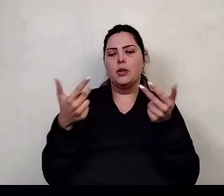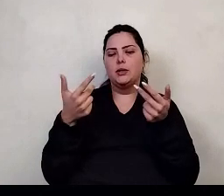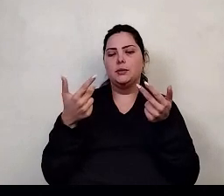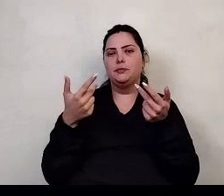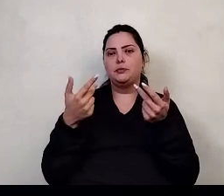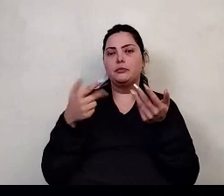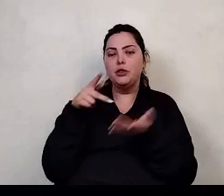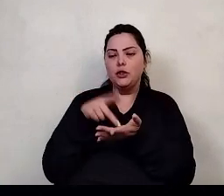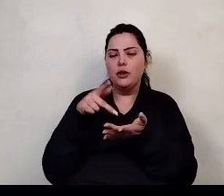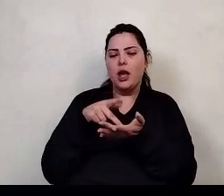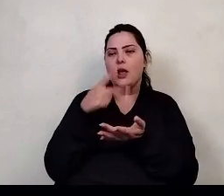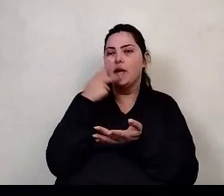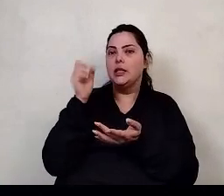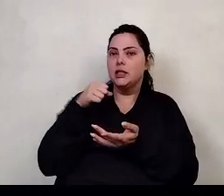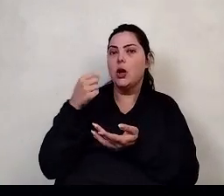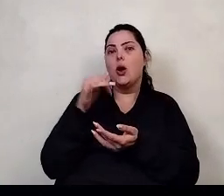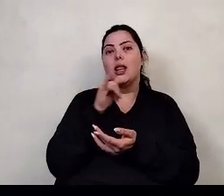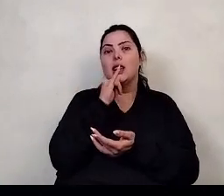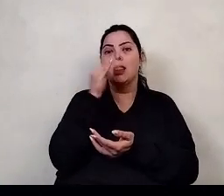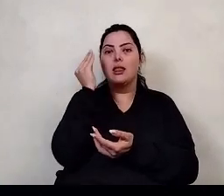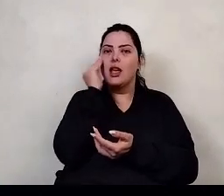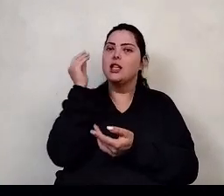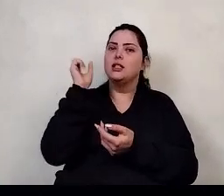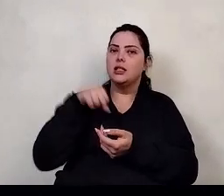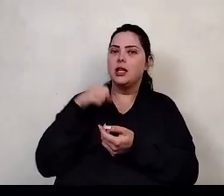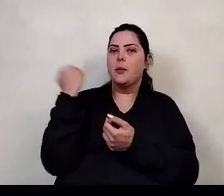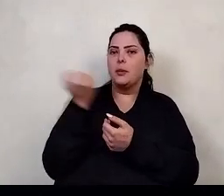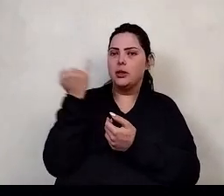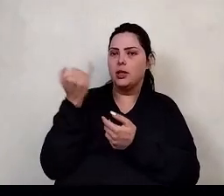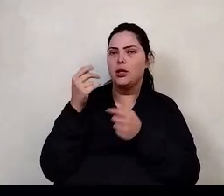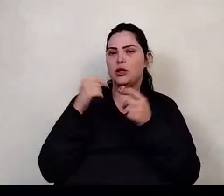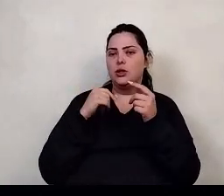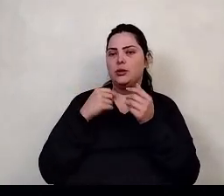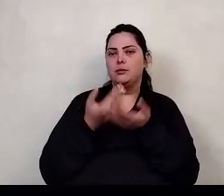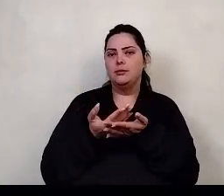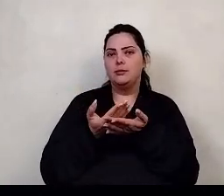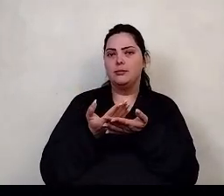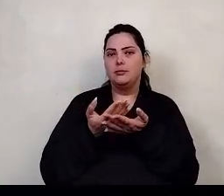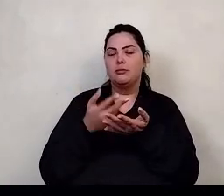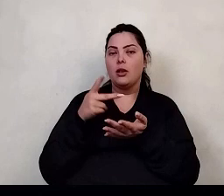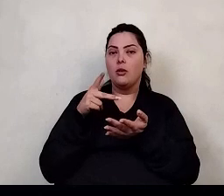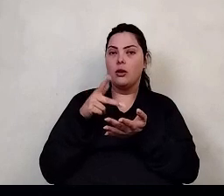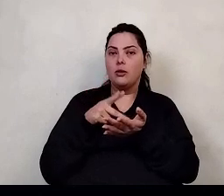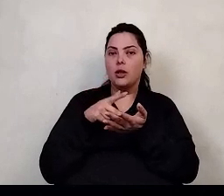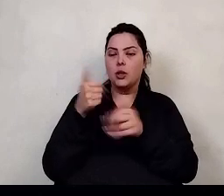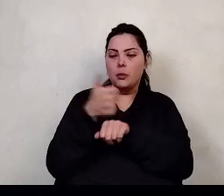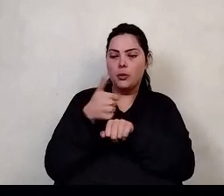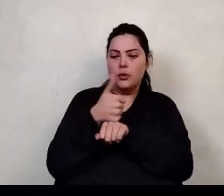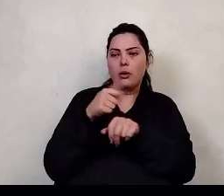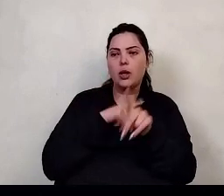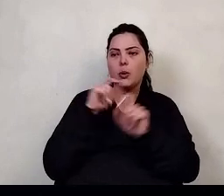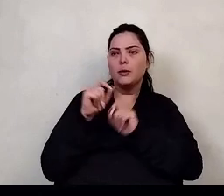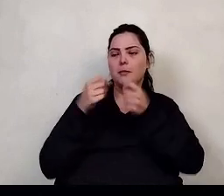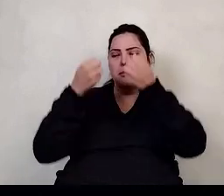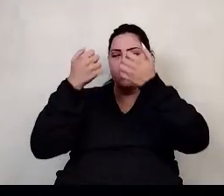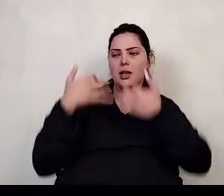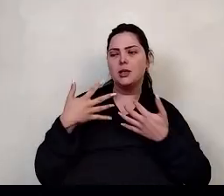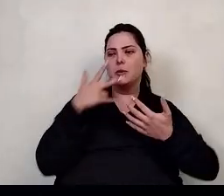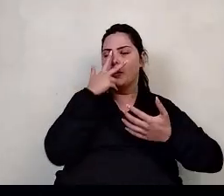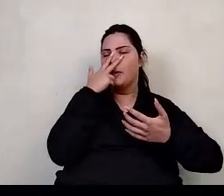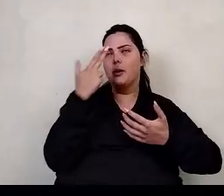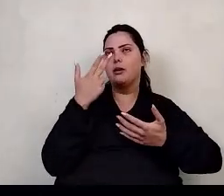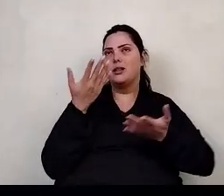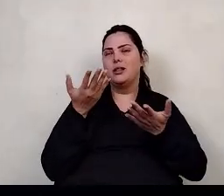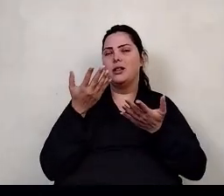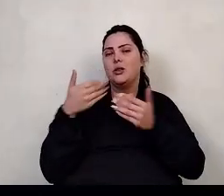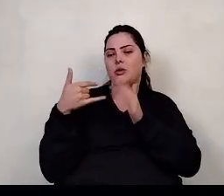que os testes de fato fazem toda a diferença. E aí, normalmente, esses profissionais vêm com algumas justificativas do tipo: cara, eu desenvolvo